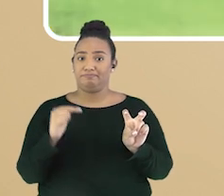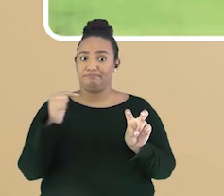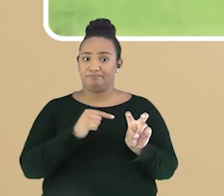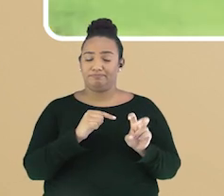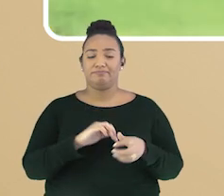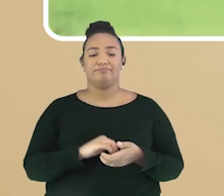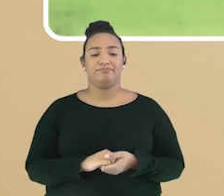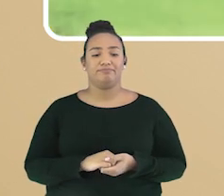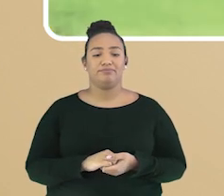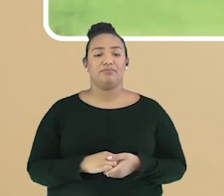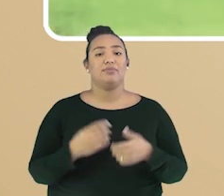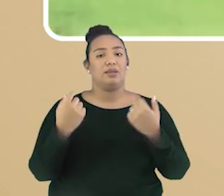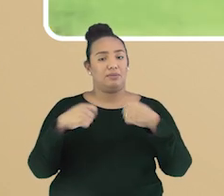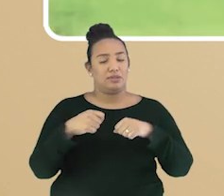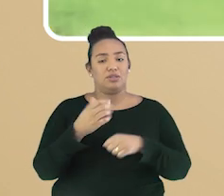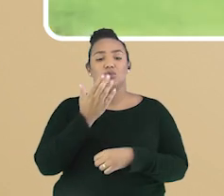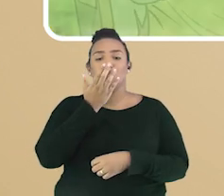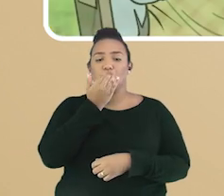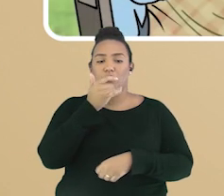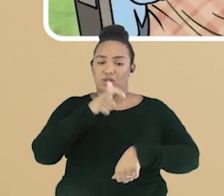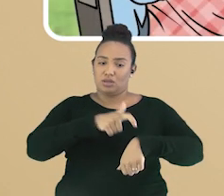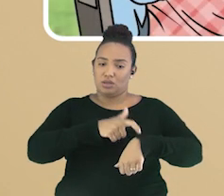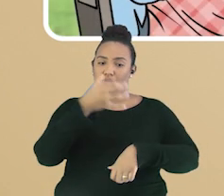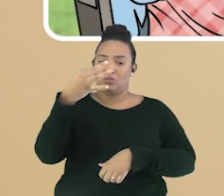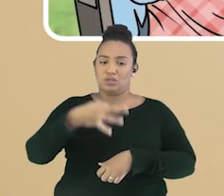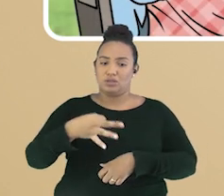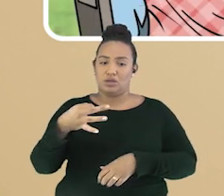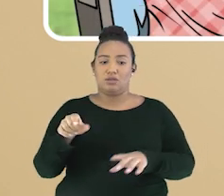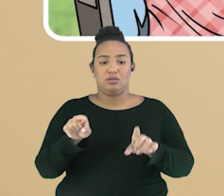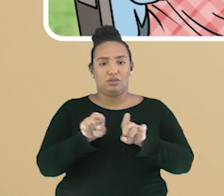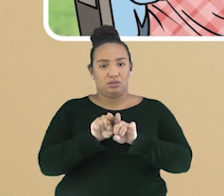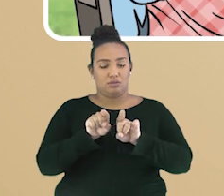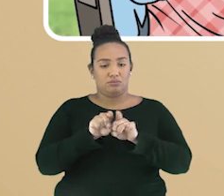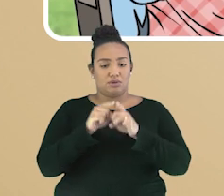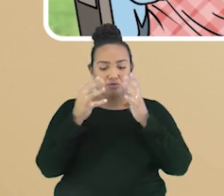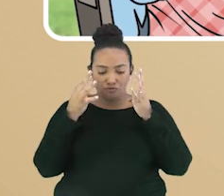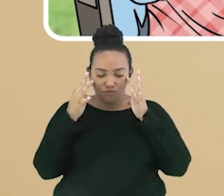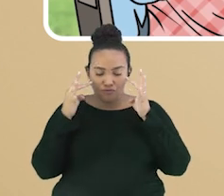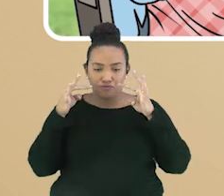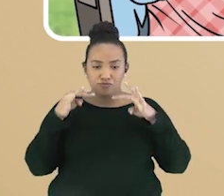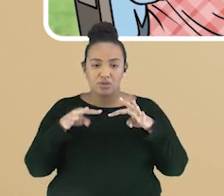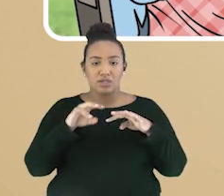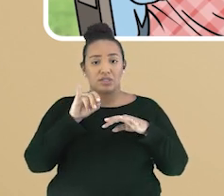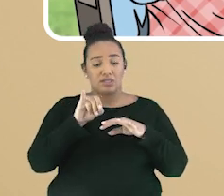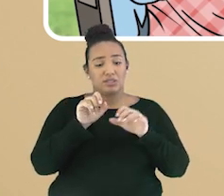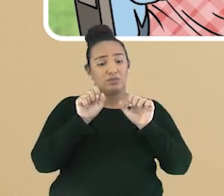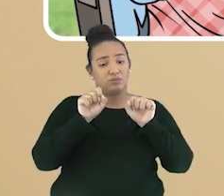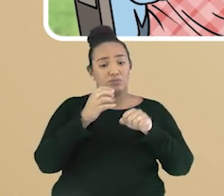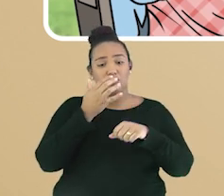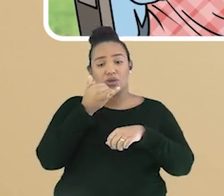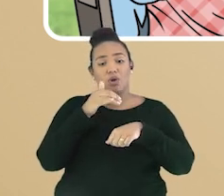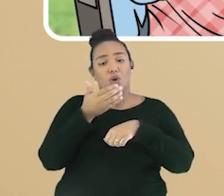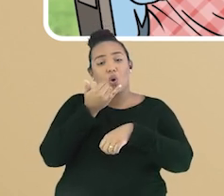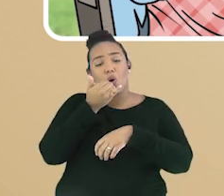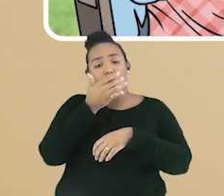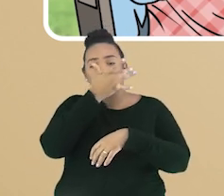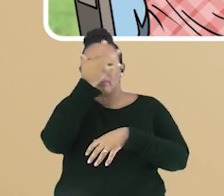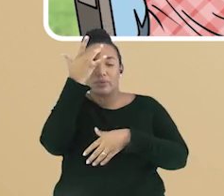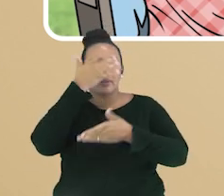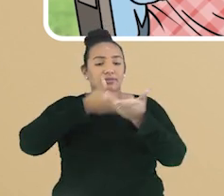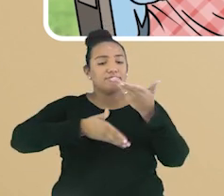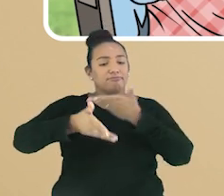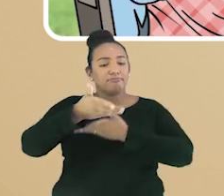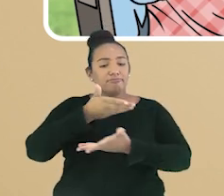com regularidade e com atenção. Sempre que possível, faça refeições em companhia. Isso ajuda a